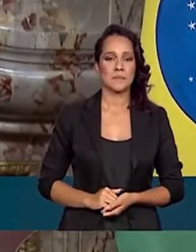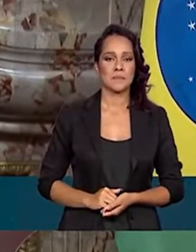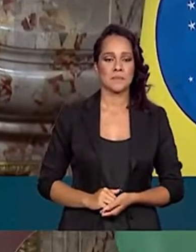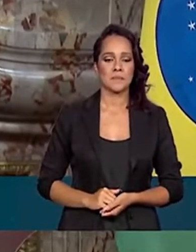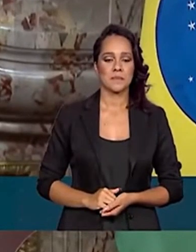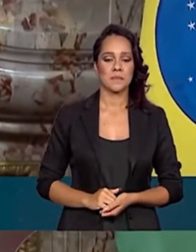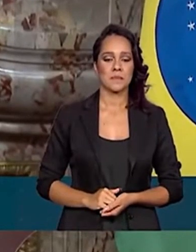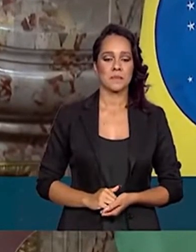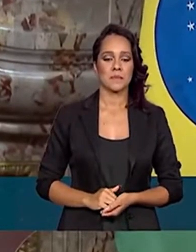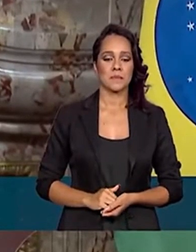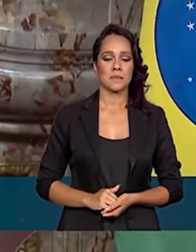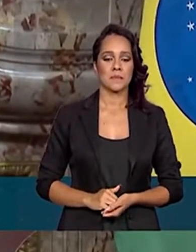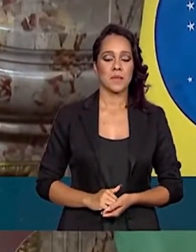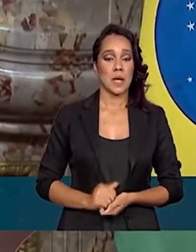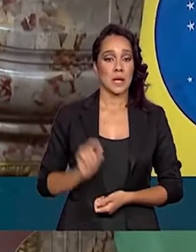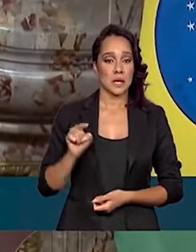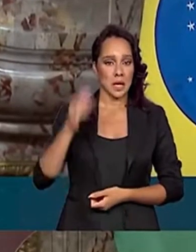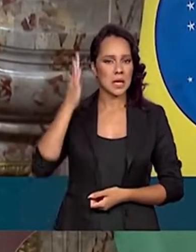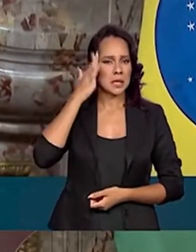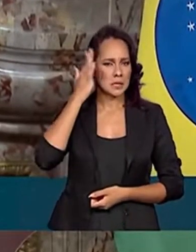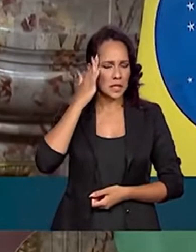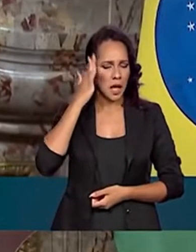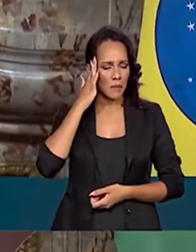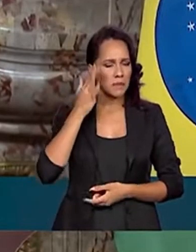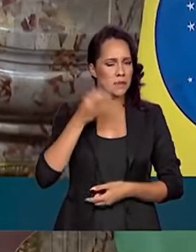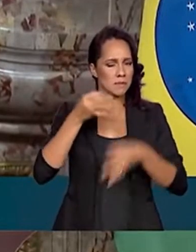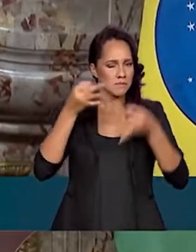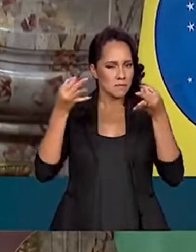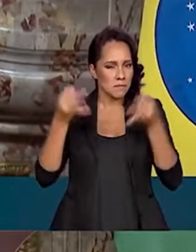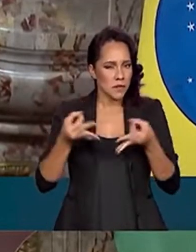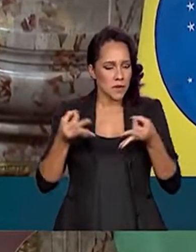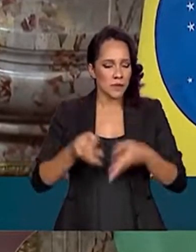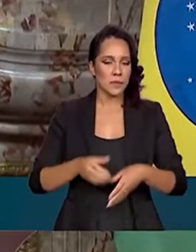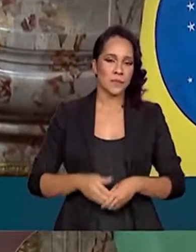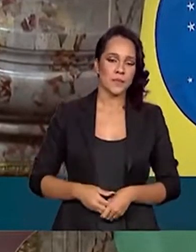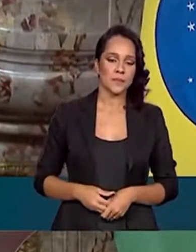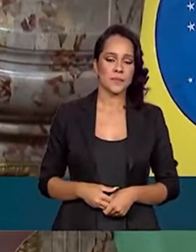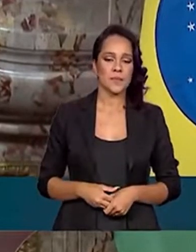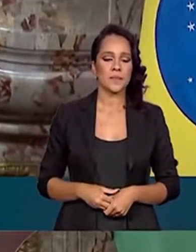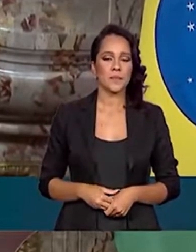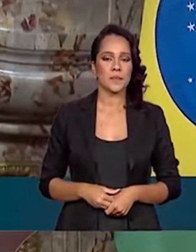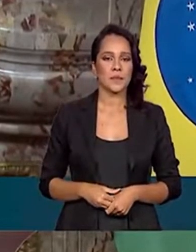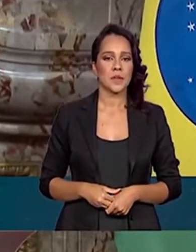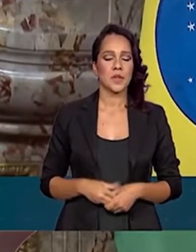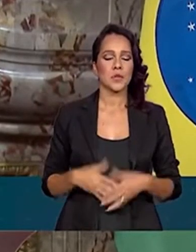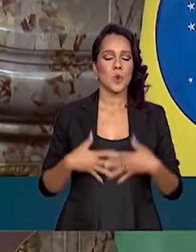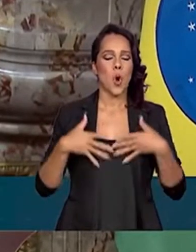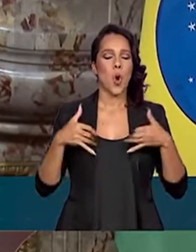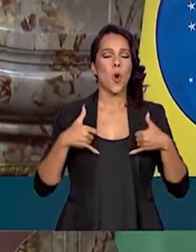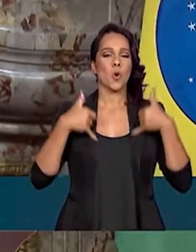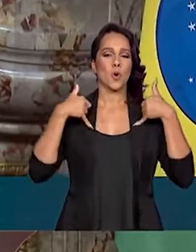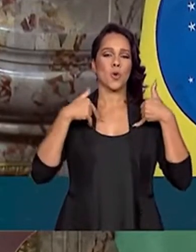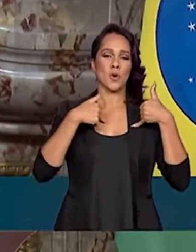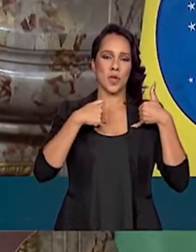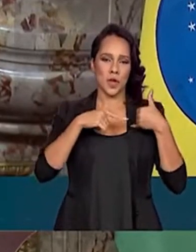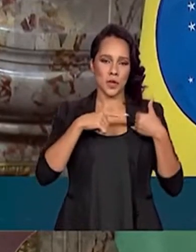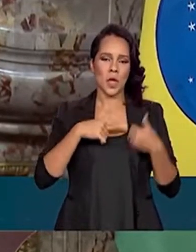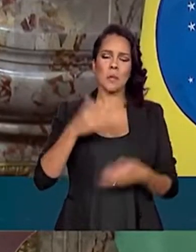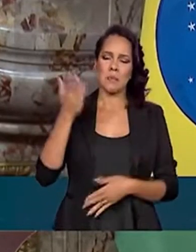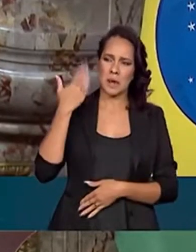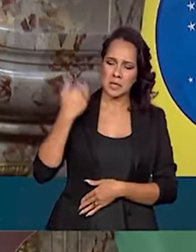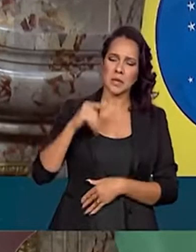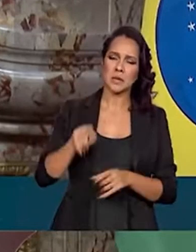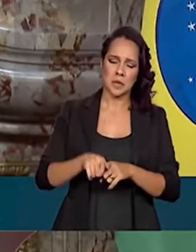brasileños. E ele sabe perfeitamente bem, e sabe muito bem, do orgulho que eu tenho e que eu tinha,